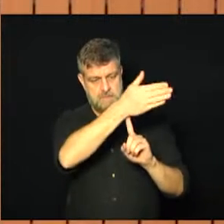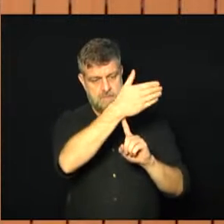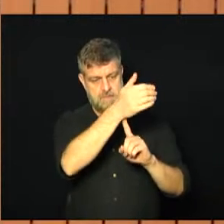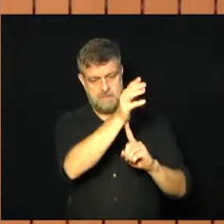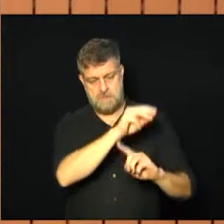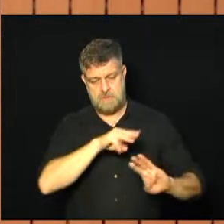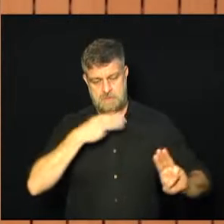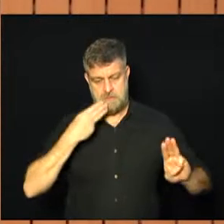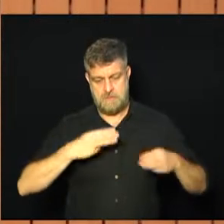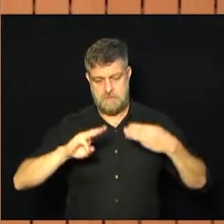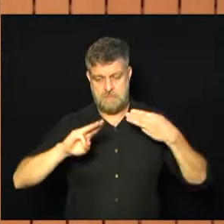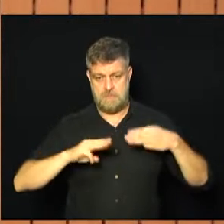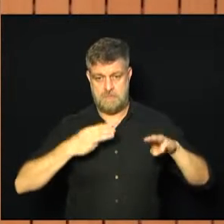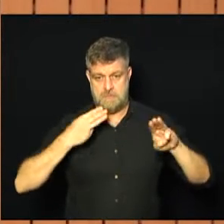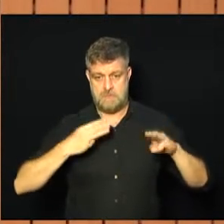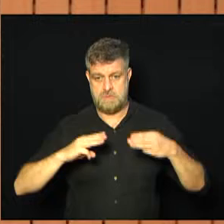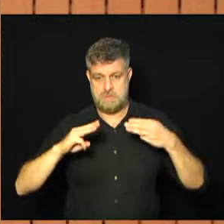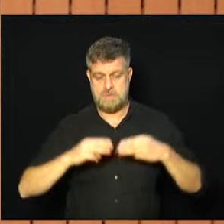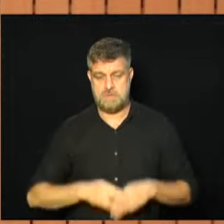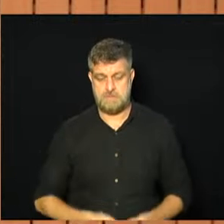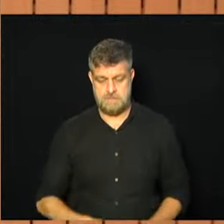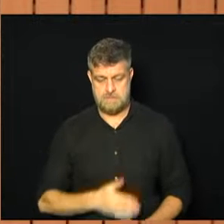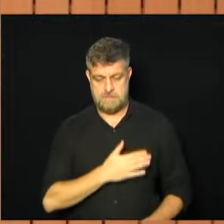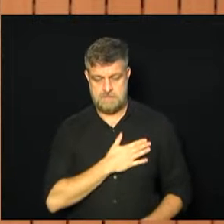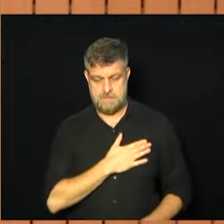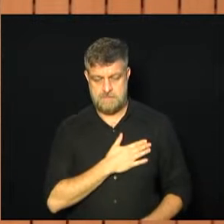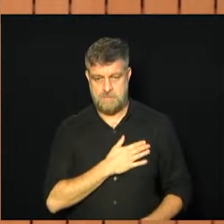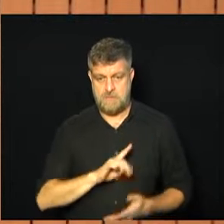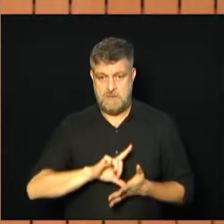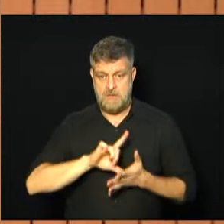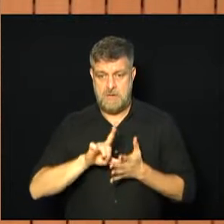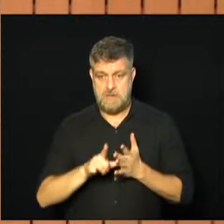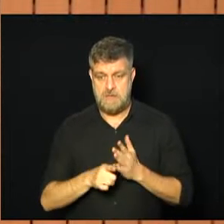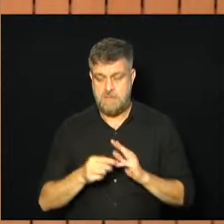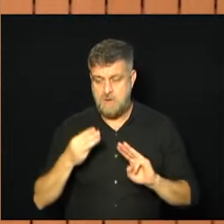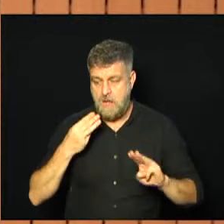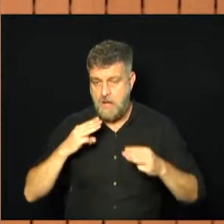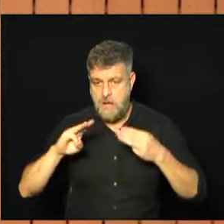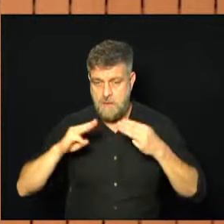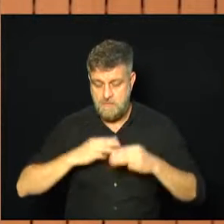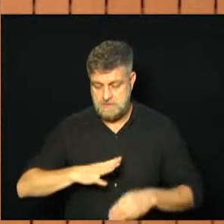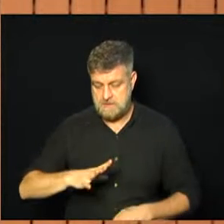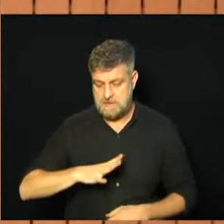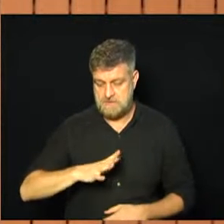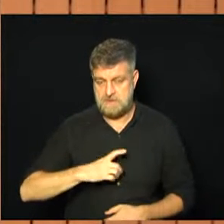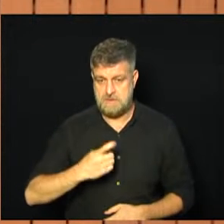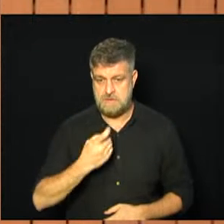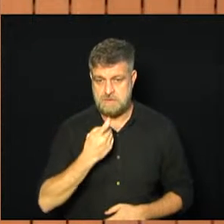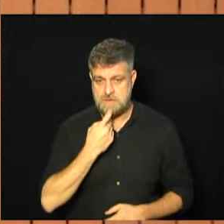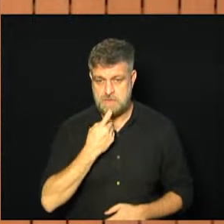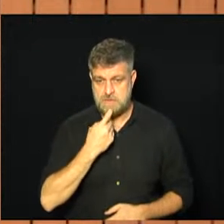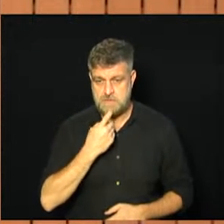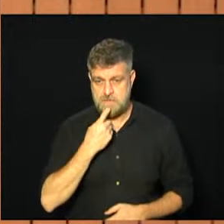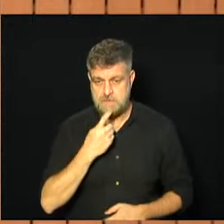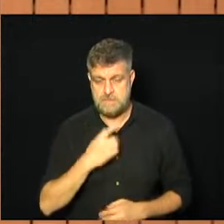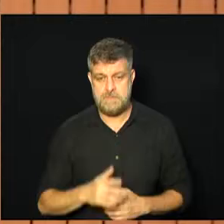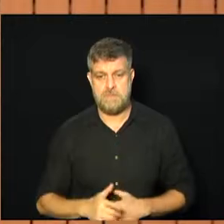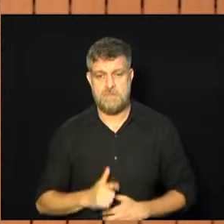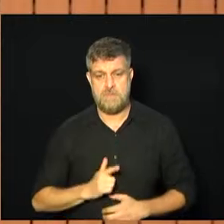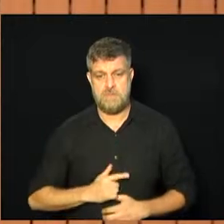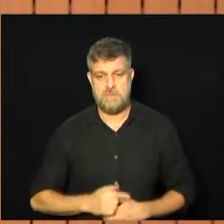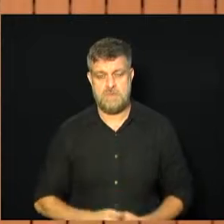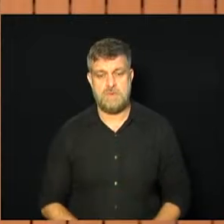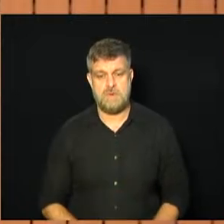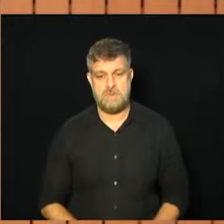Francisco Manuel da Silva, e do Hino da cidade de Campinas, com letra de Carlos Ferreira e música de Antônio Carlos